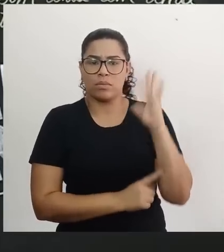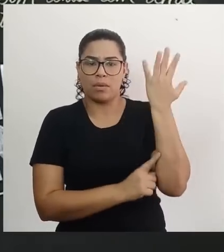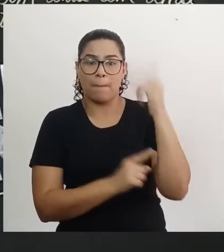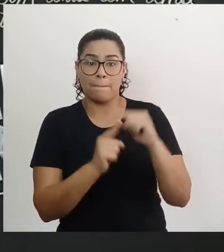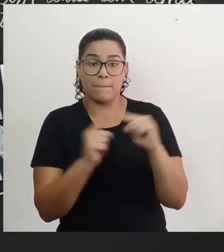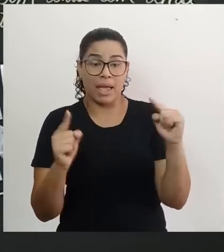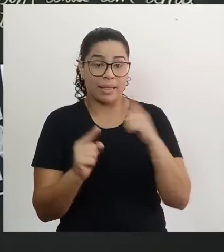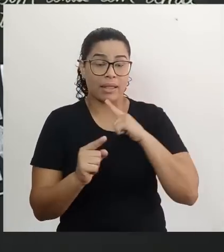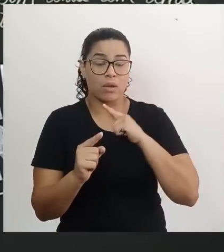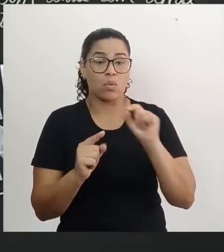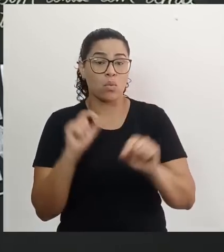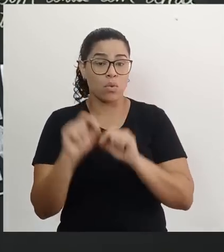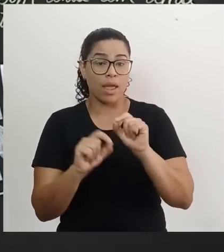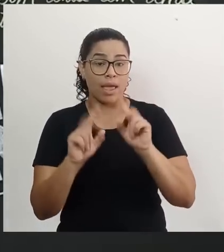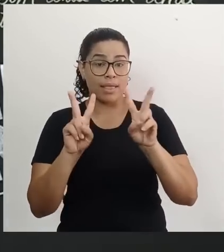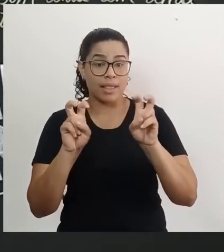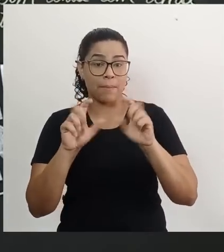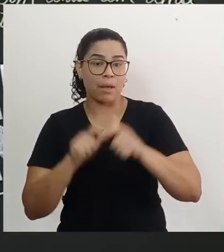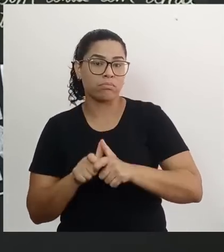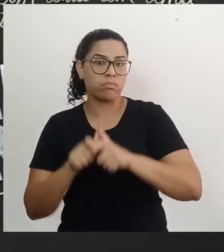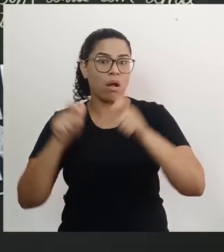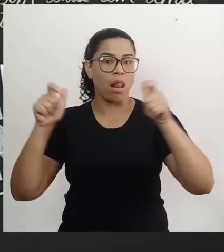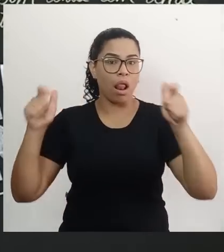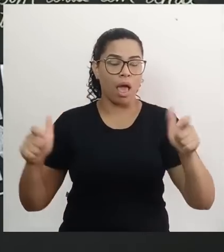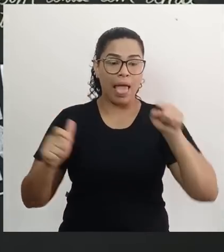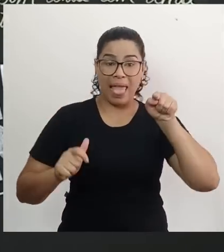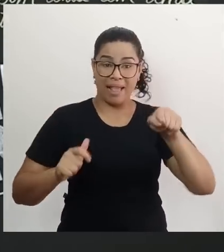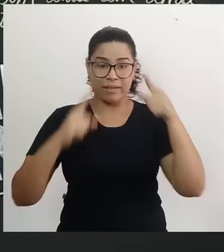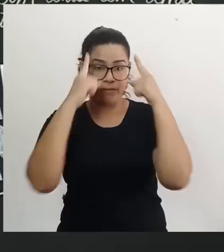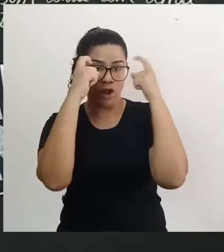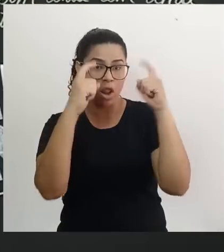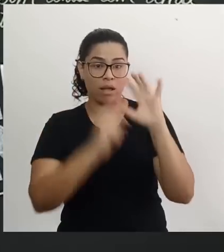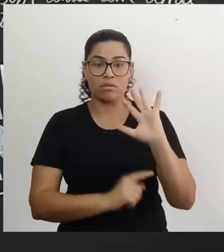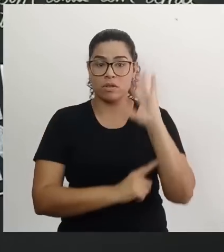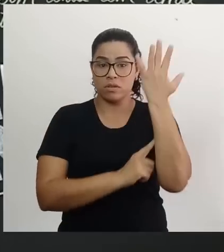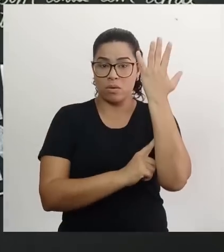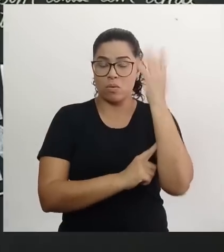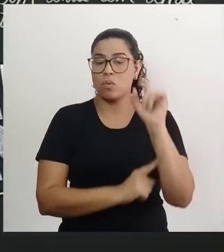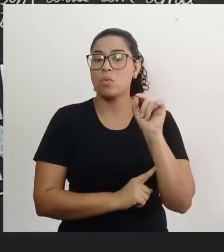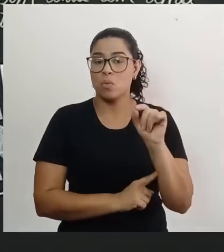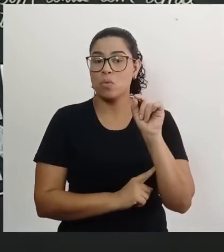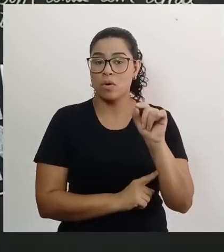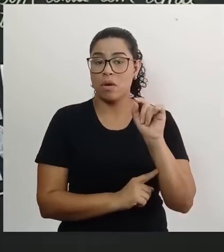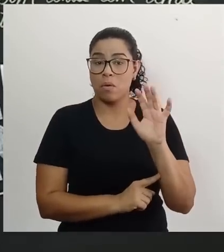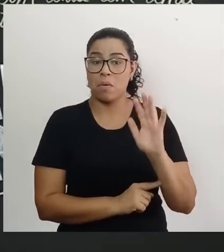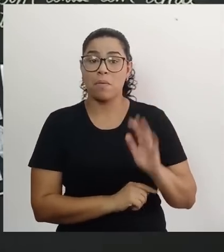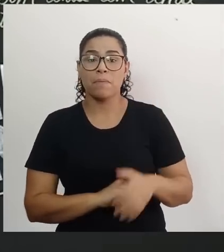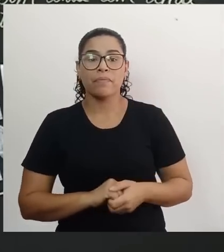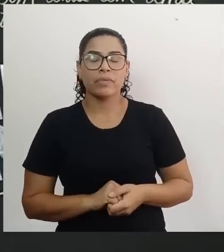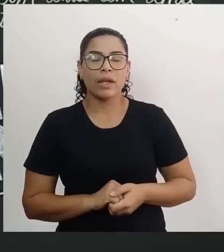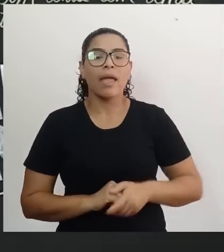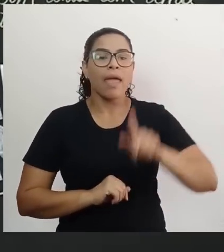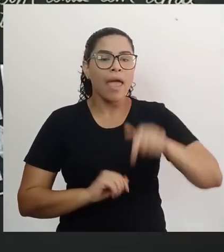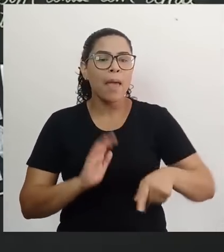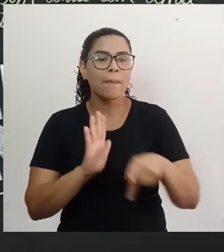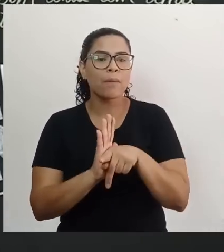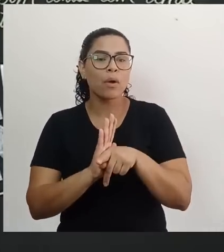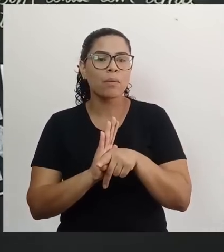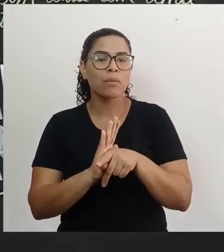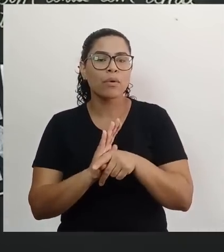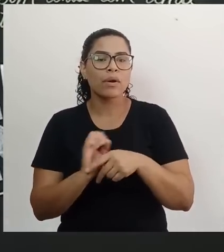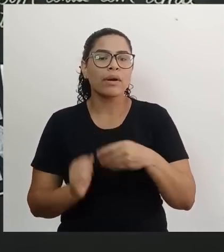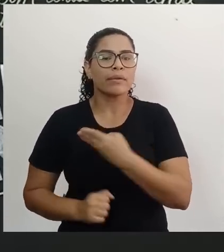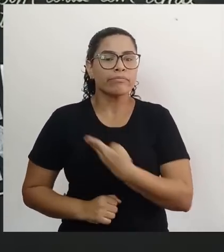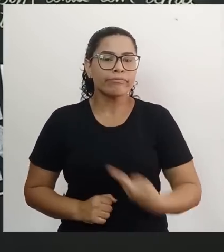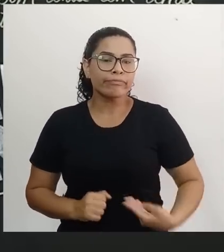há uma ampliação do conteúdo, uma discussão que essa violência que aconteceu já é um sintoma de uma crise de segurança que impacta a nação.